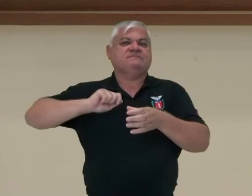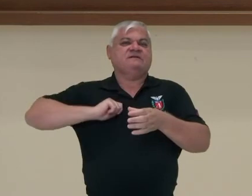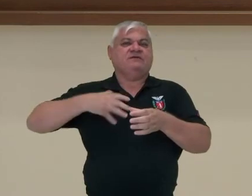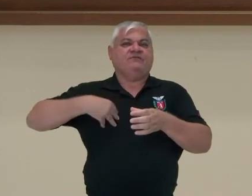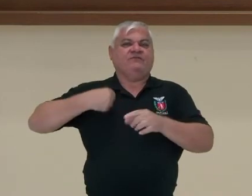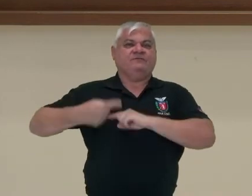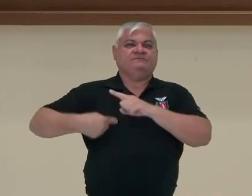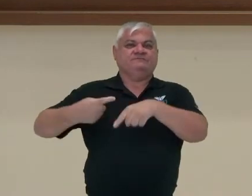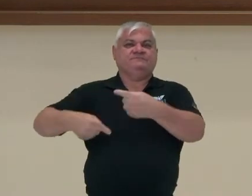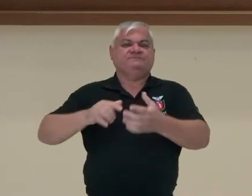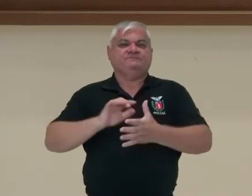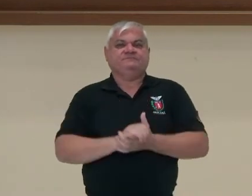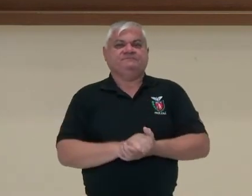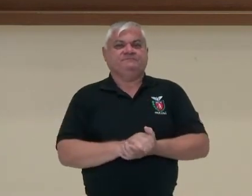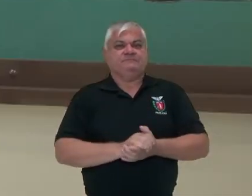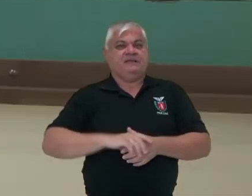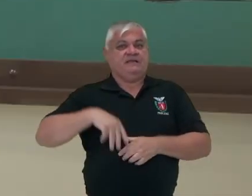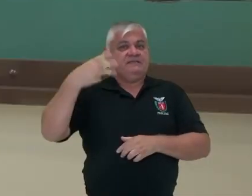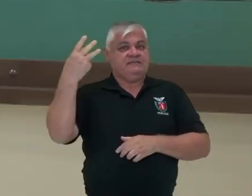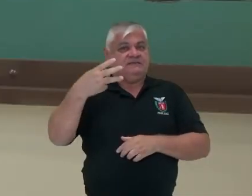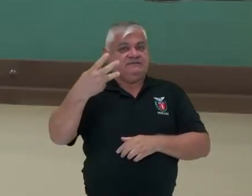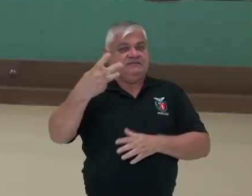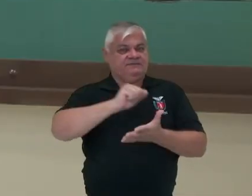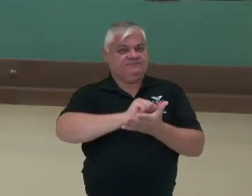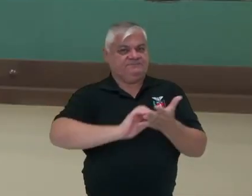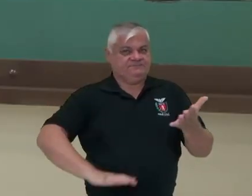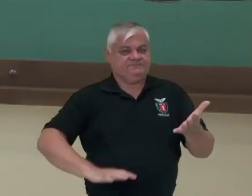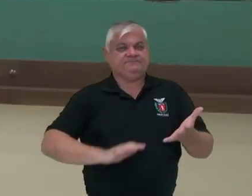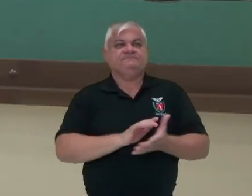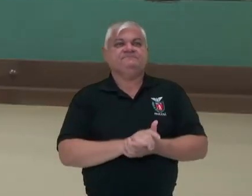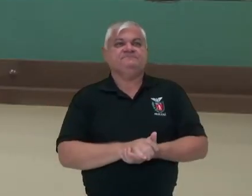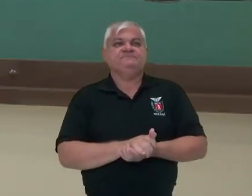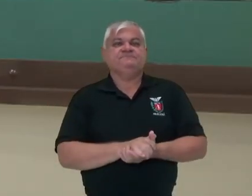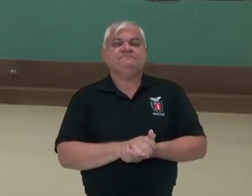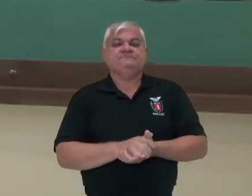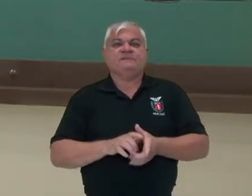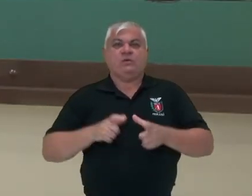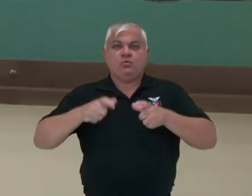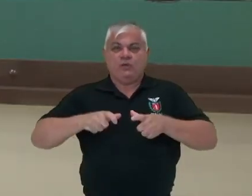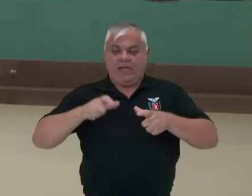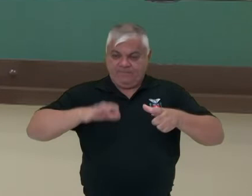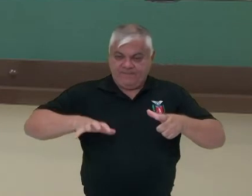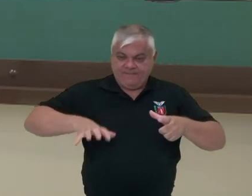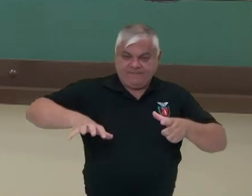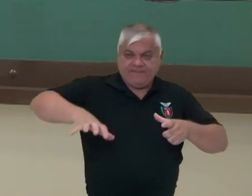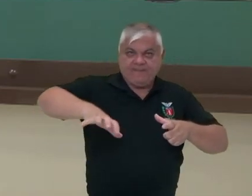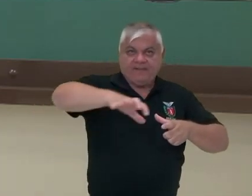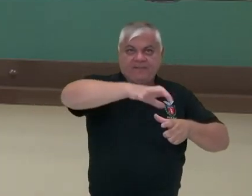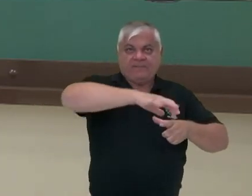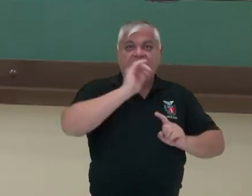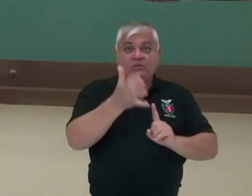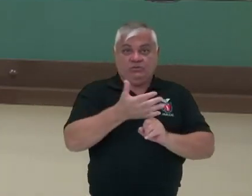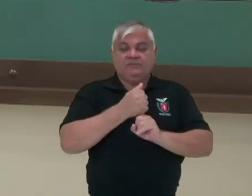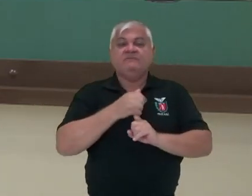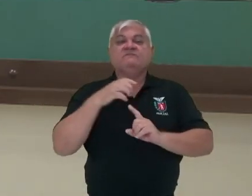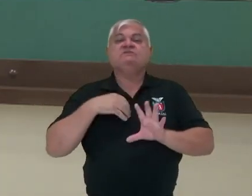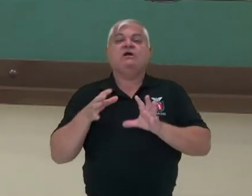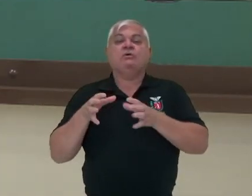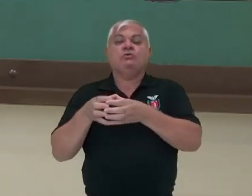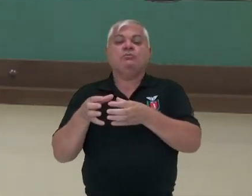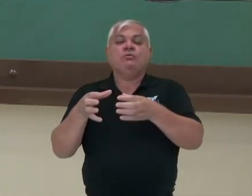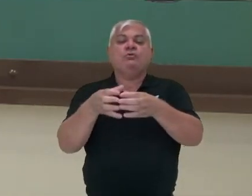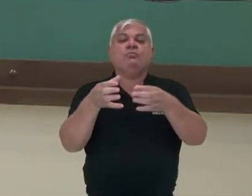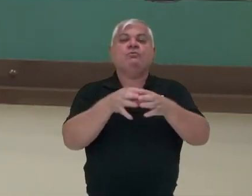né? Vamos para a nossa atividade, então? Nos territórios dominados, se formaram grupos sociais